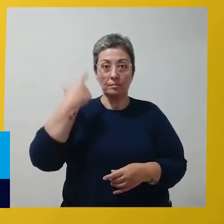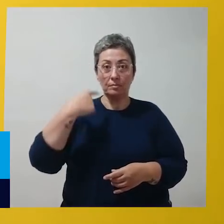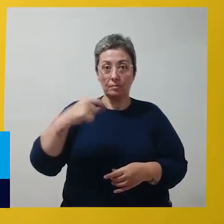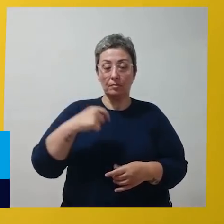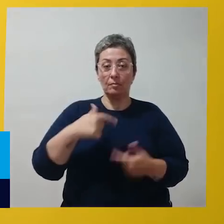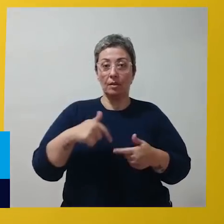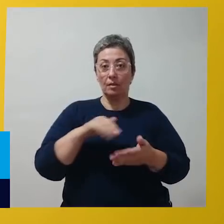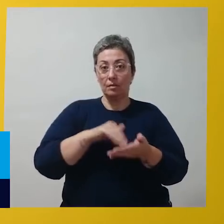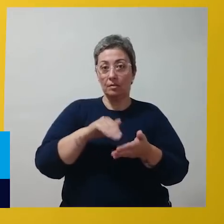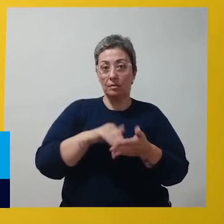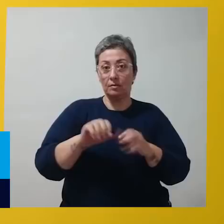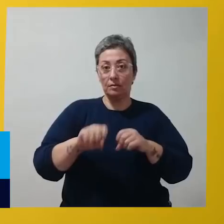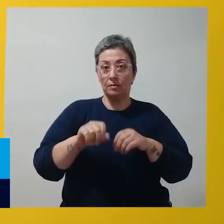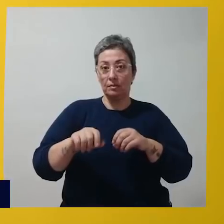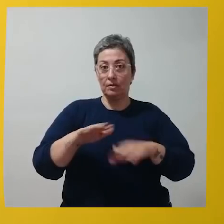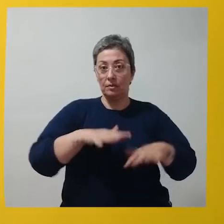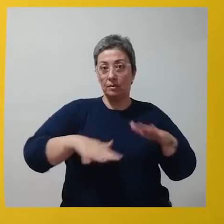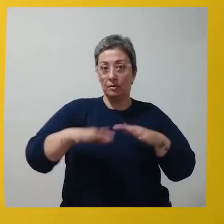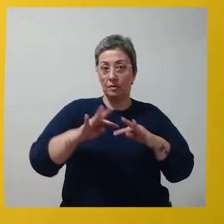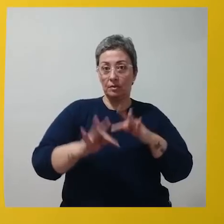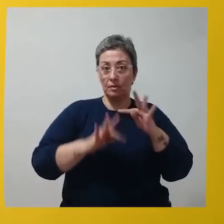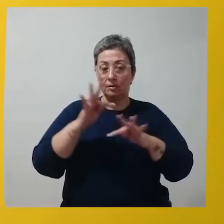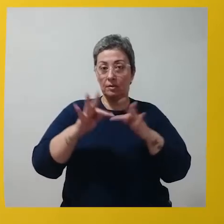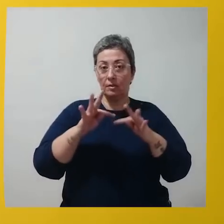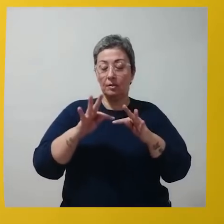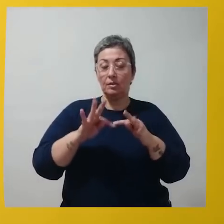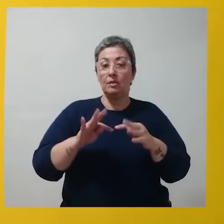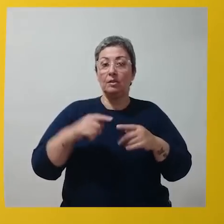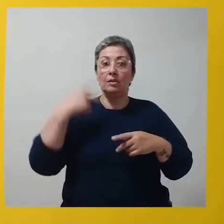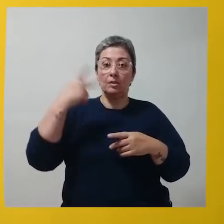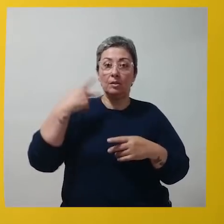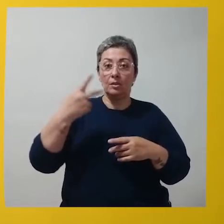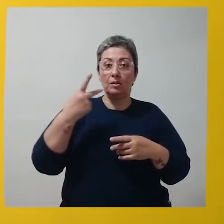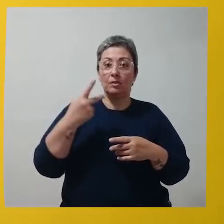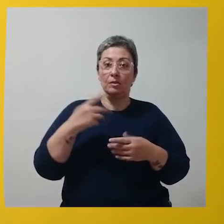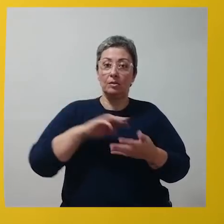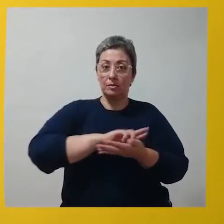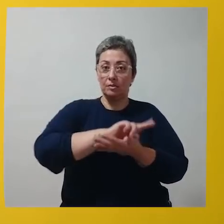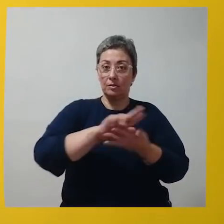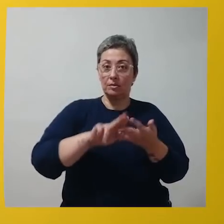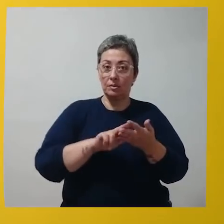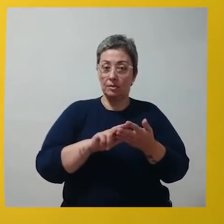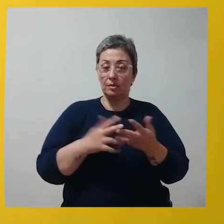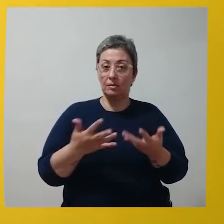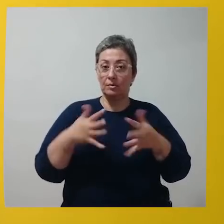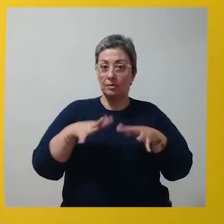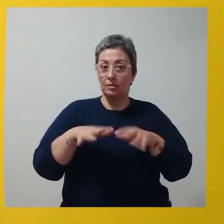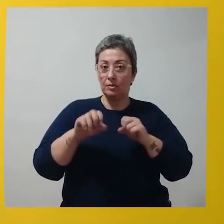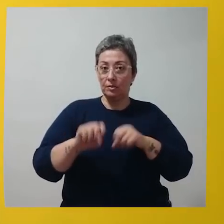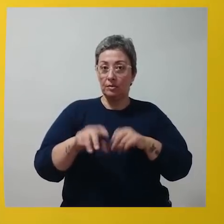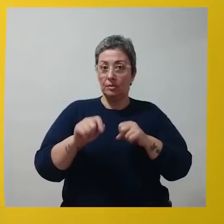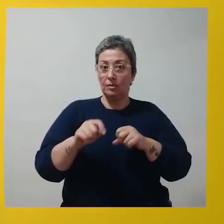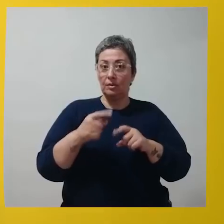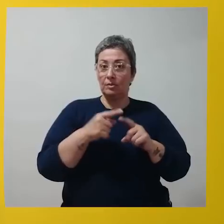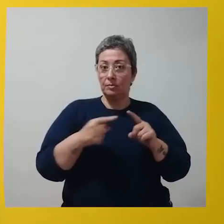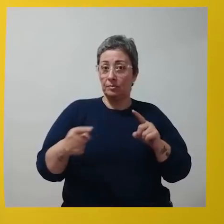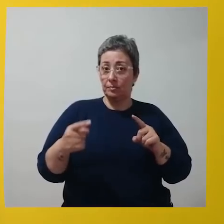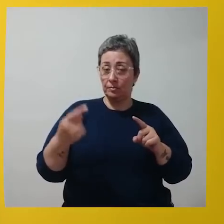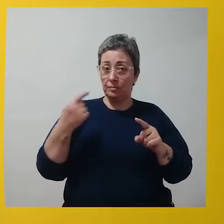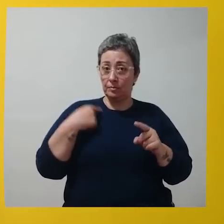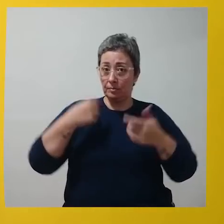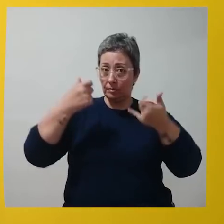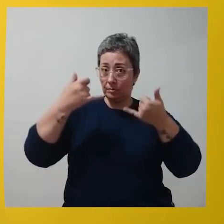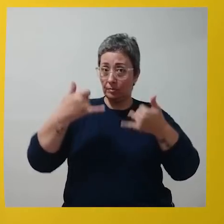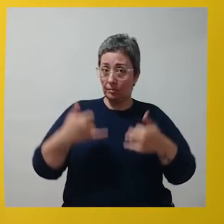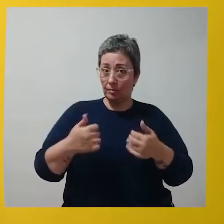Educação, na Divisão Técnica de Políticas para a Diversidade e Inclusão Educacional. Na semana passada, eu falei com você a